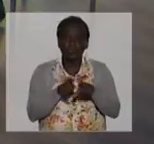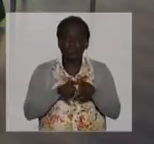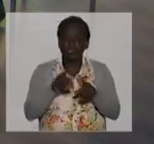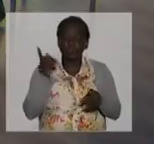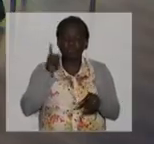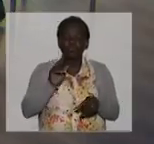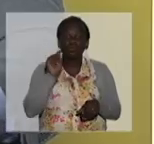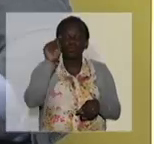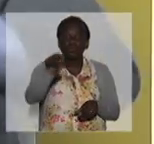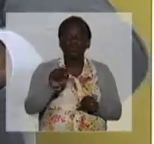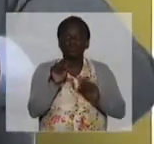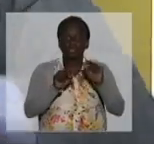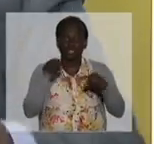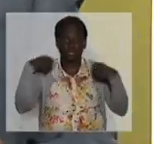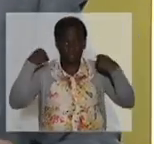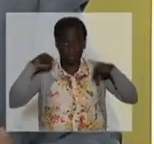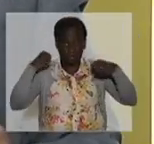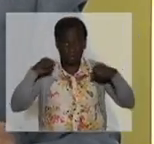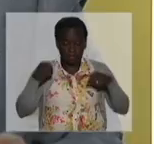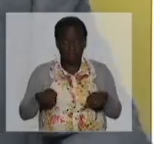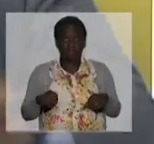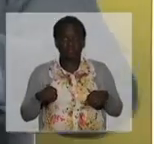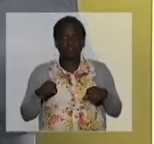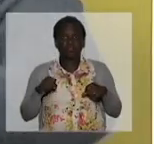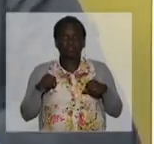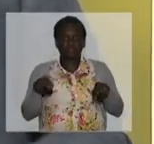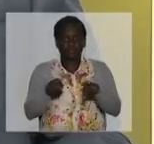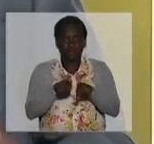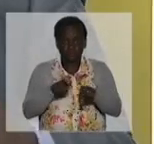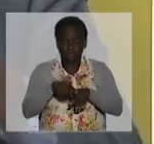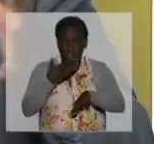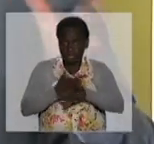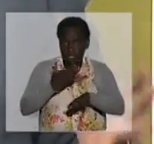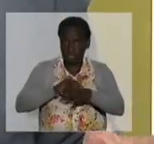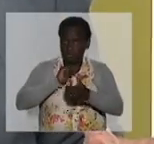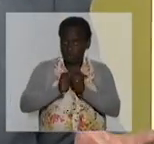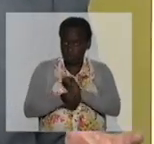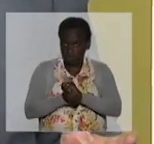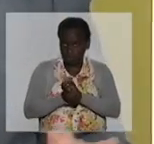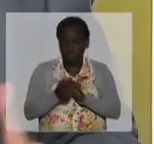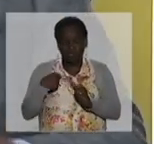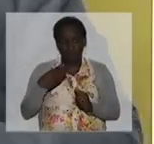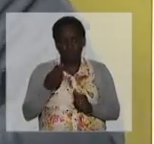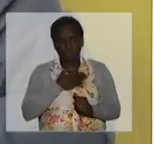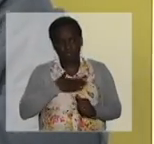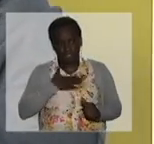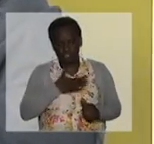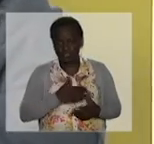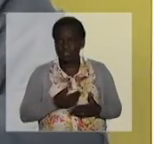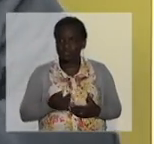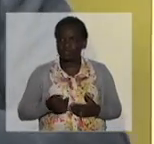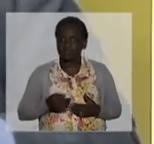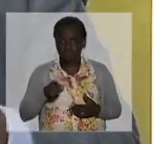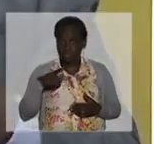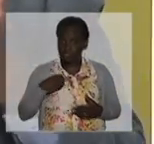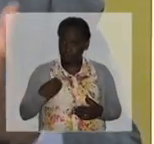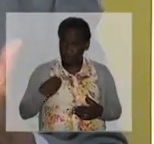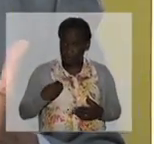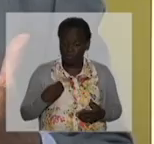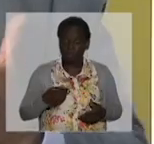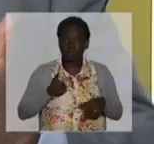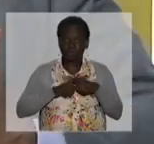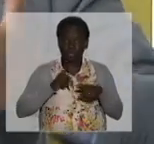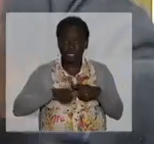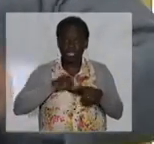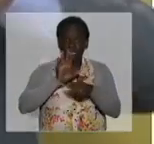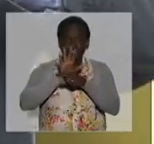o alcance da atividade física e também da prática esportiva. Fico muito feliz, Diego, por você estar